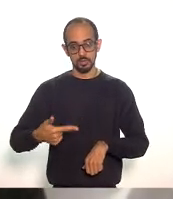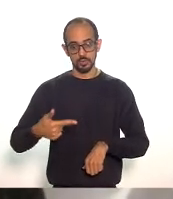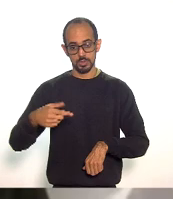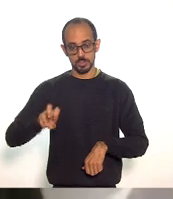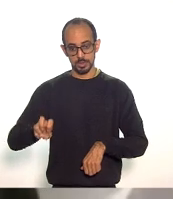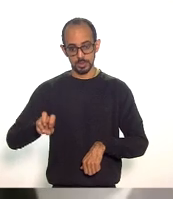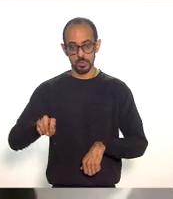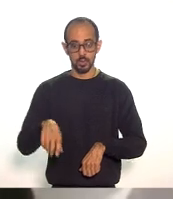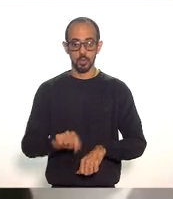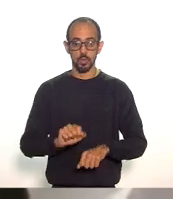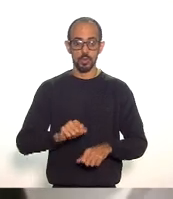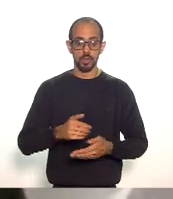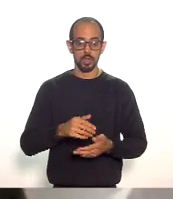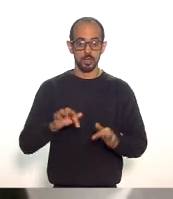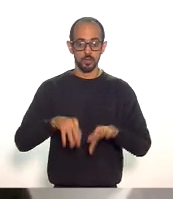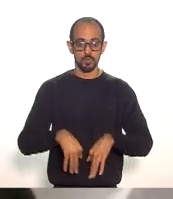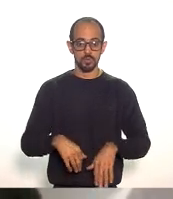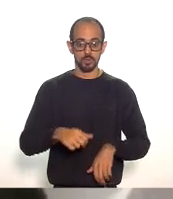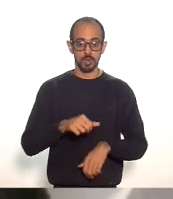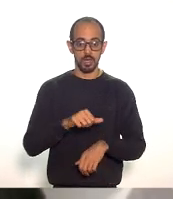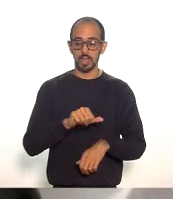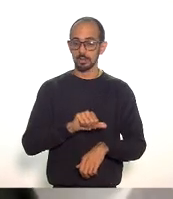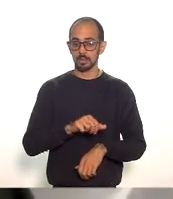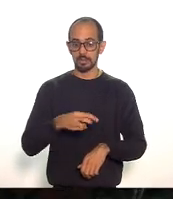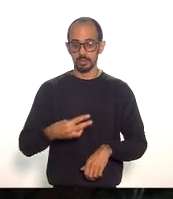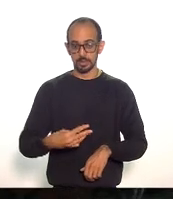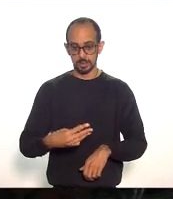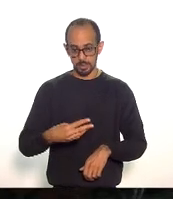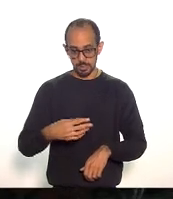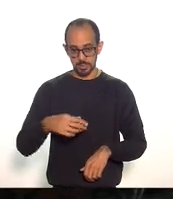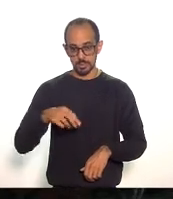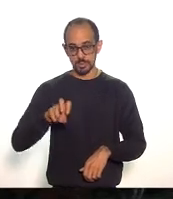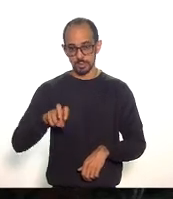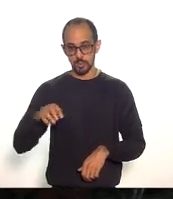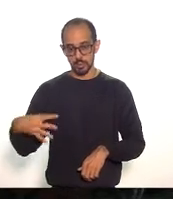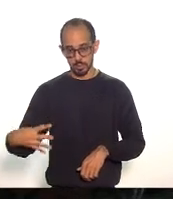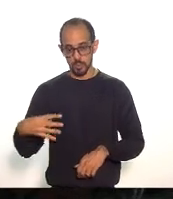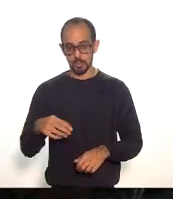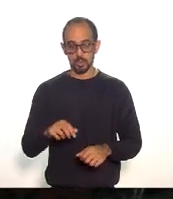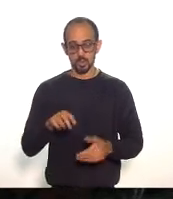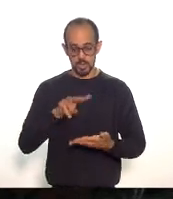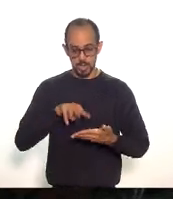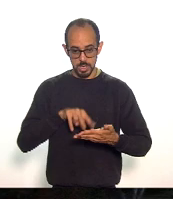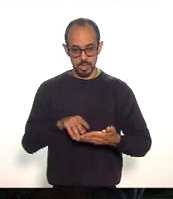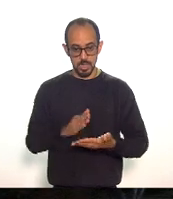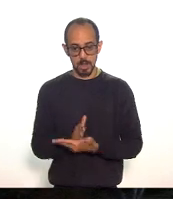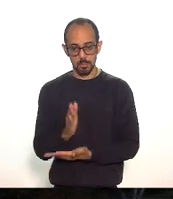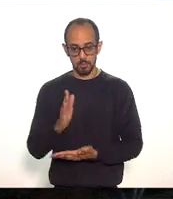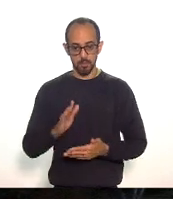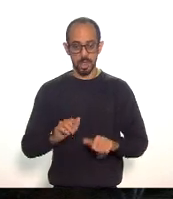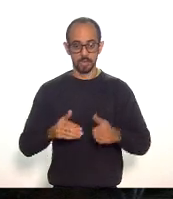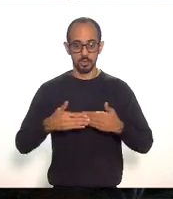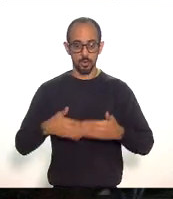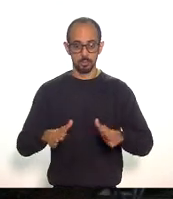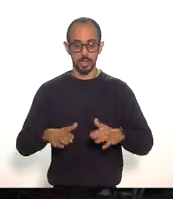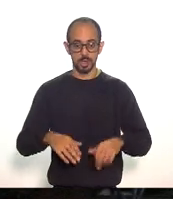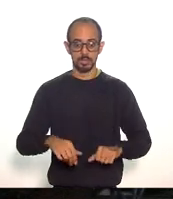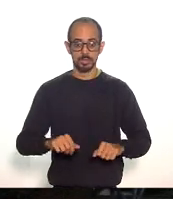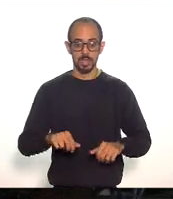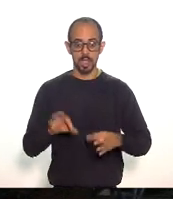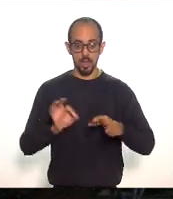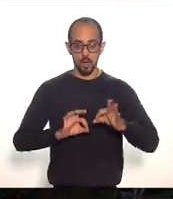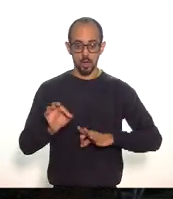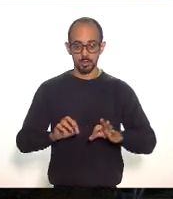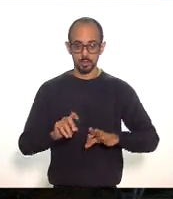às 13 horas e 54 minutos. Lida e aprovada a ata, passa-se à ordem do dia. Anuncio, em regime de urgência, em